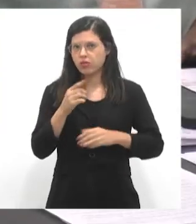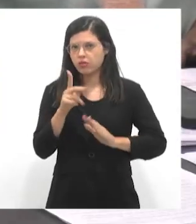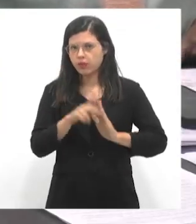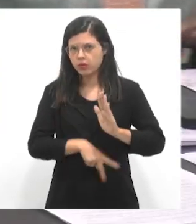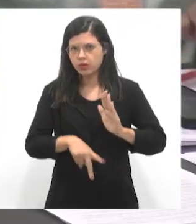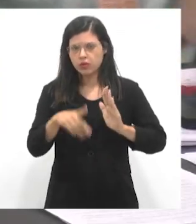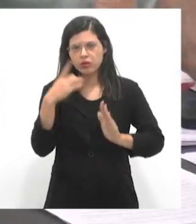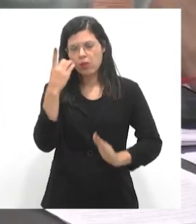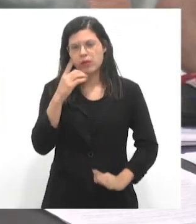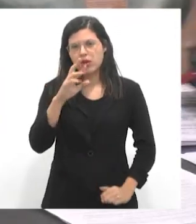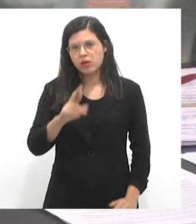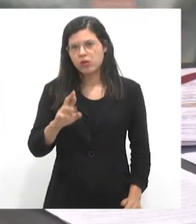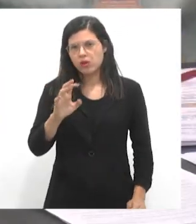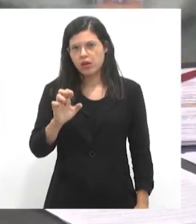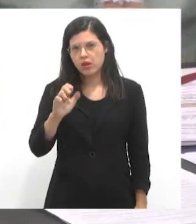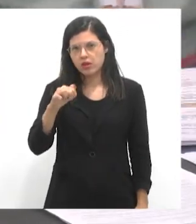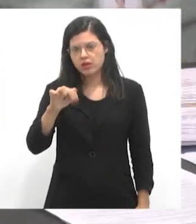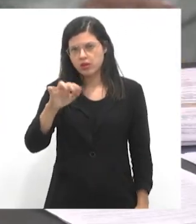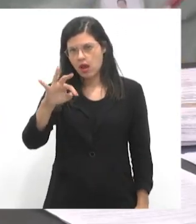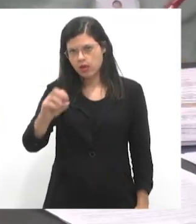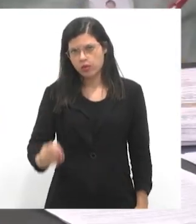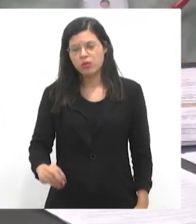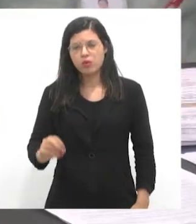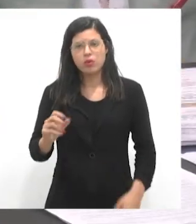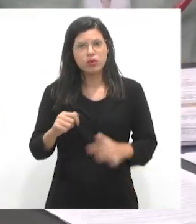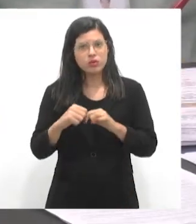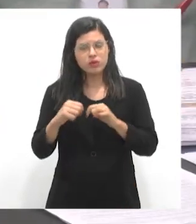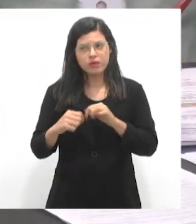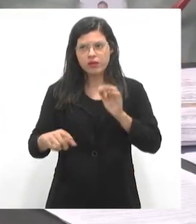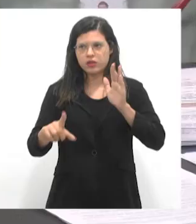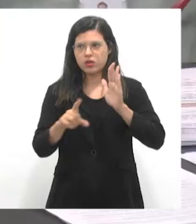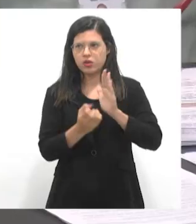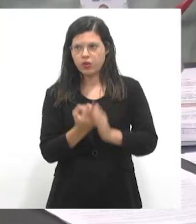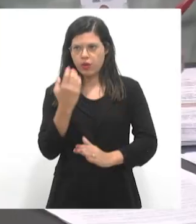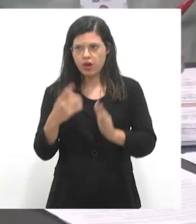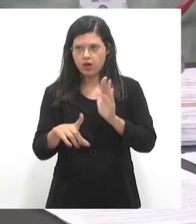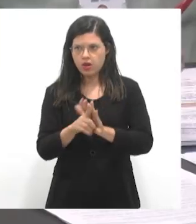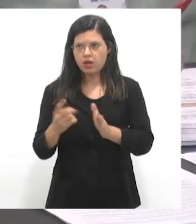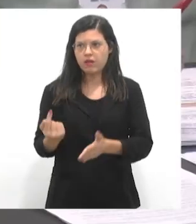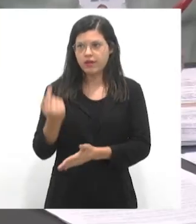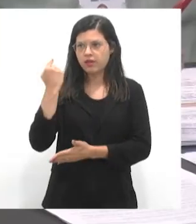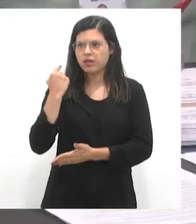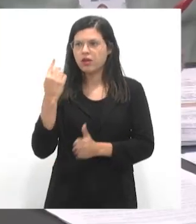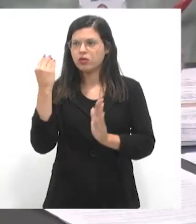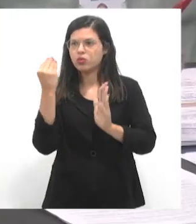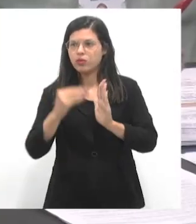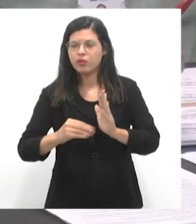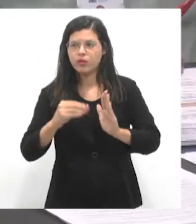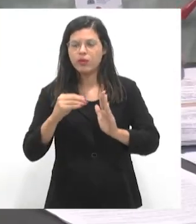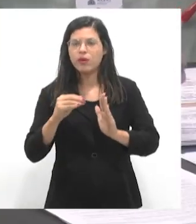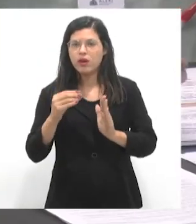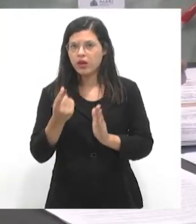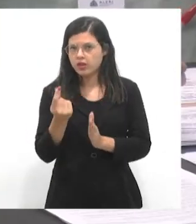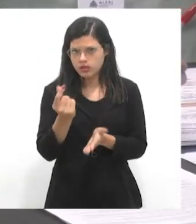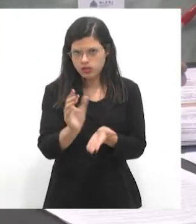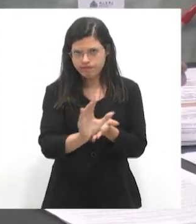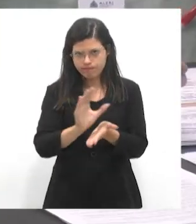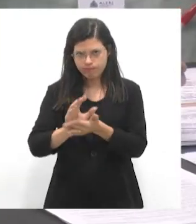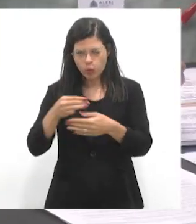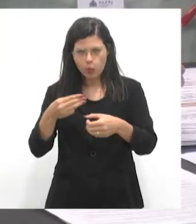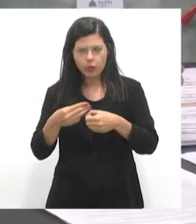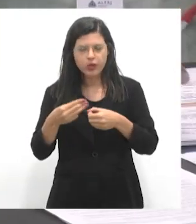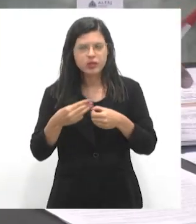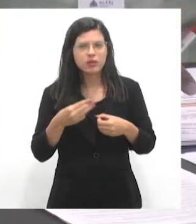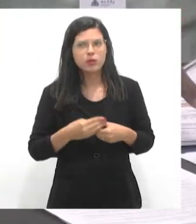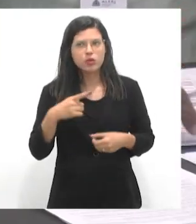Miranda, quando a gente fez a lei lá atrás, a gente colocou que esses recursos que o município ganhava por conta